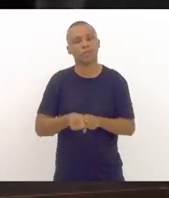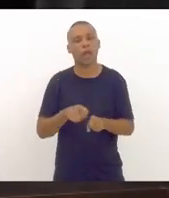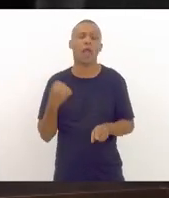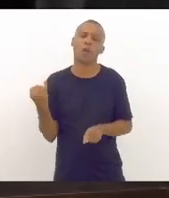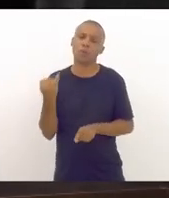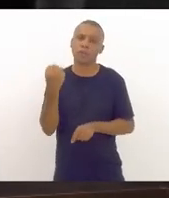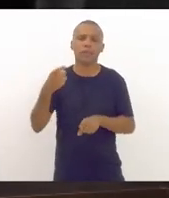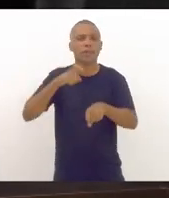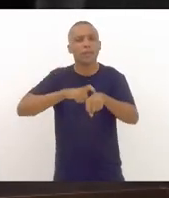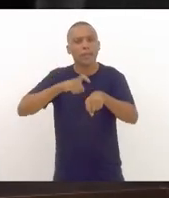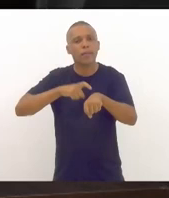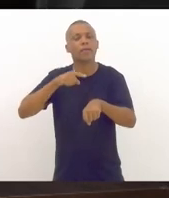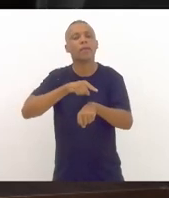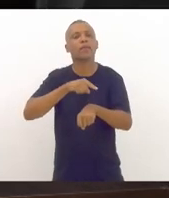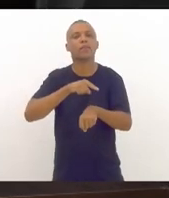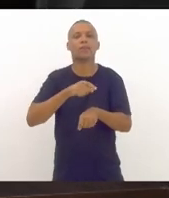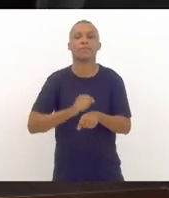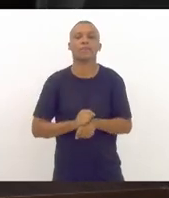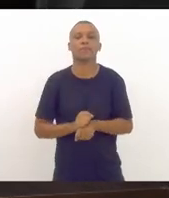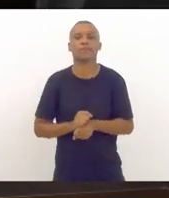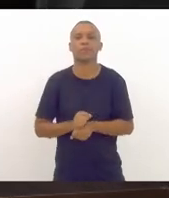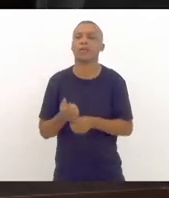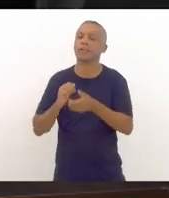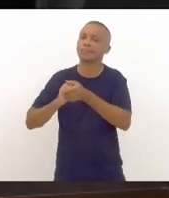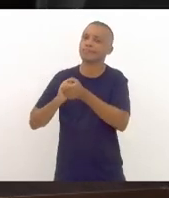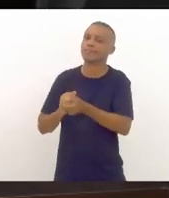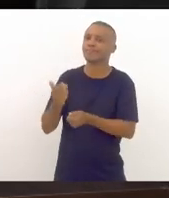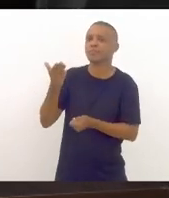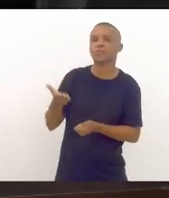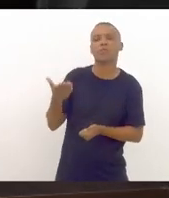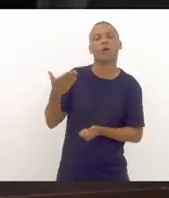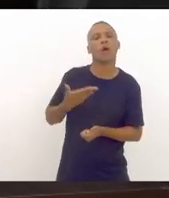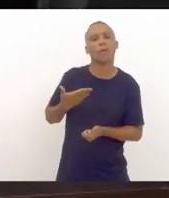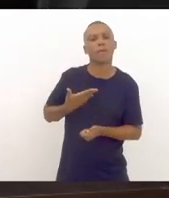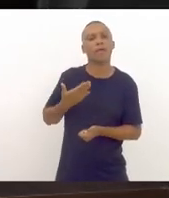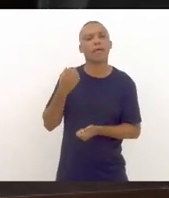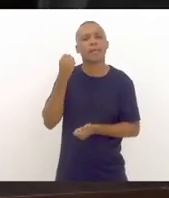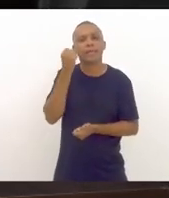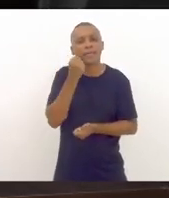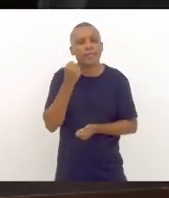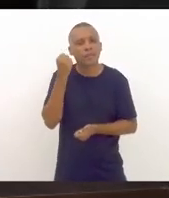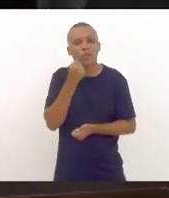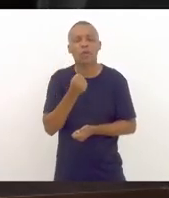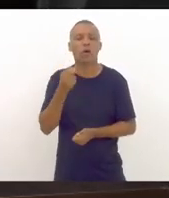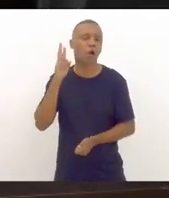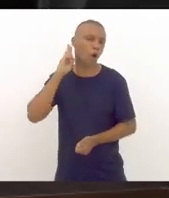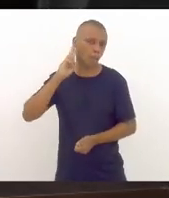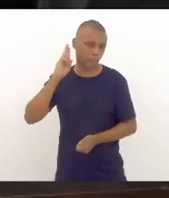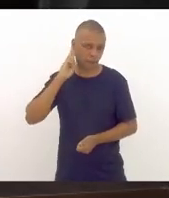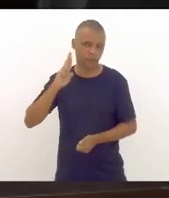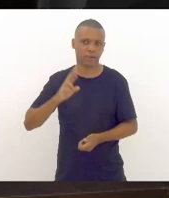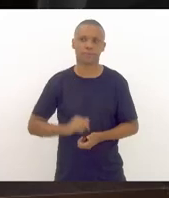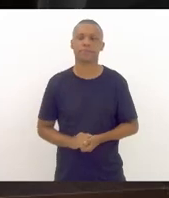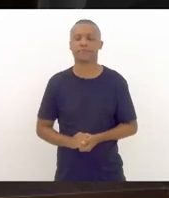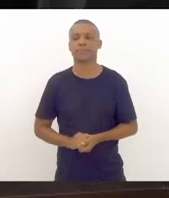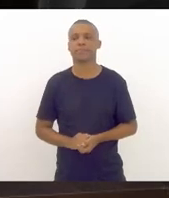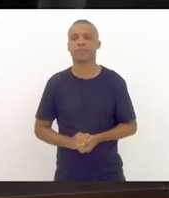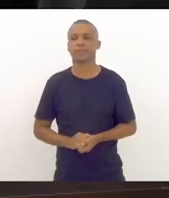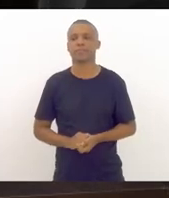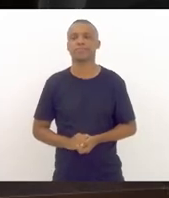honraria também. E, por fim, cumprimentar o nosso senador Romário. Zaca,